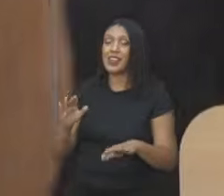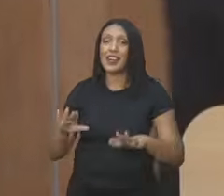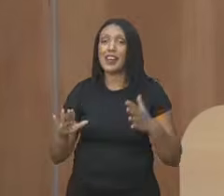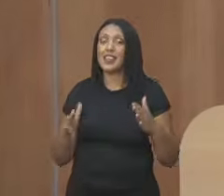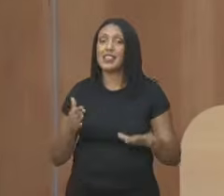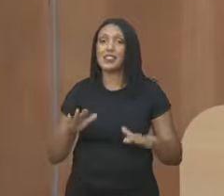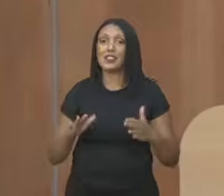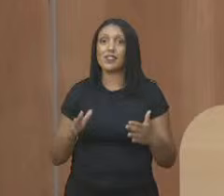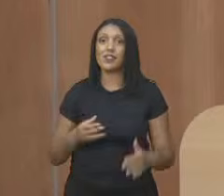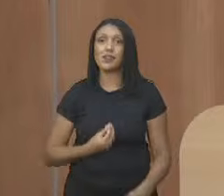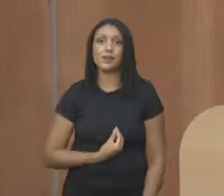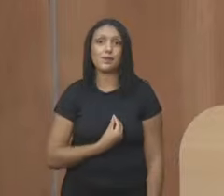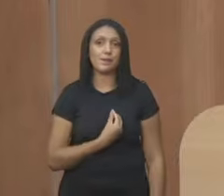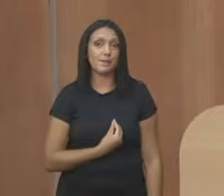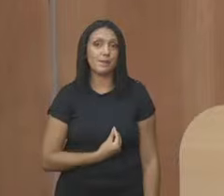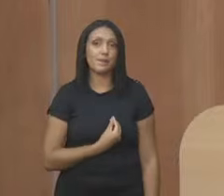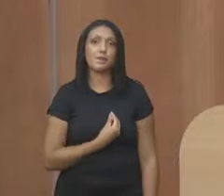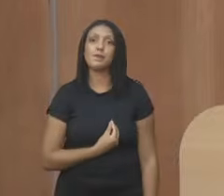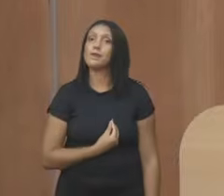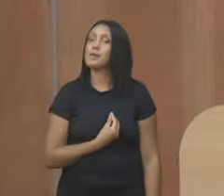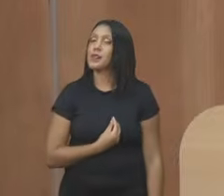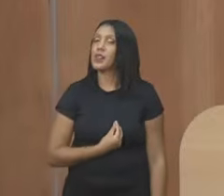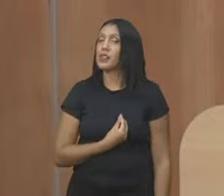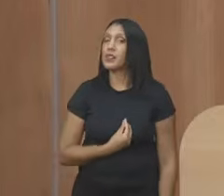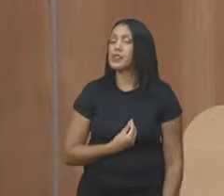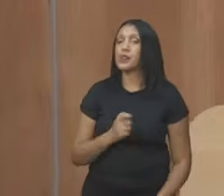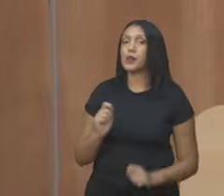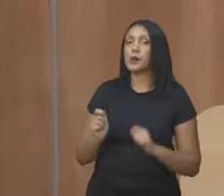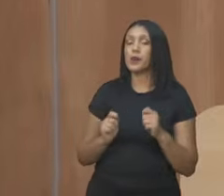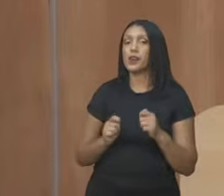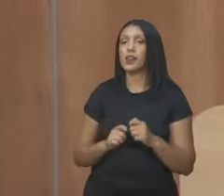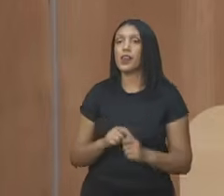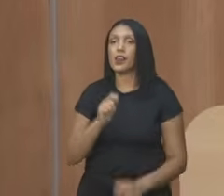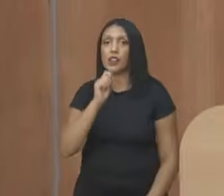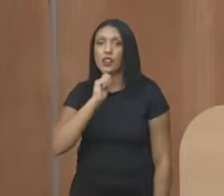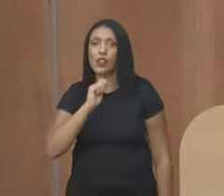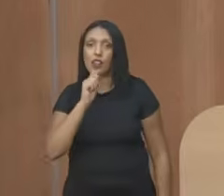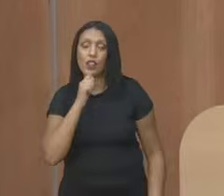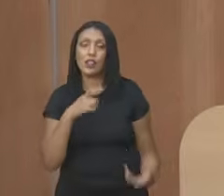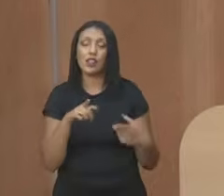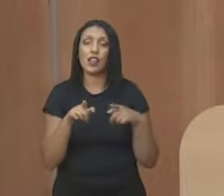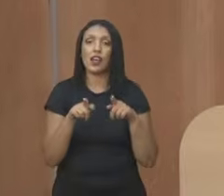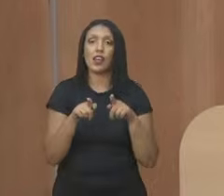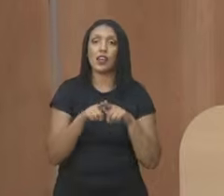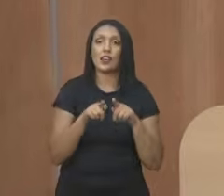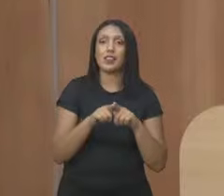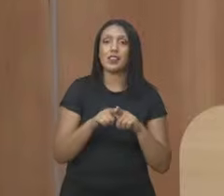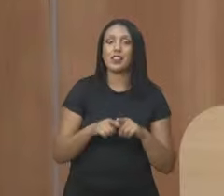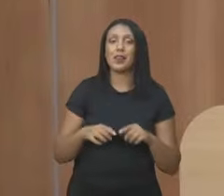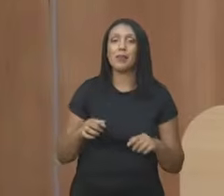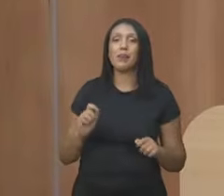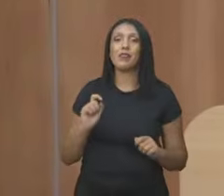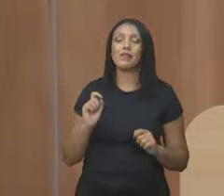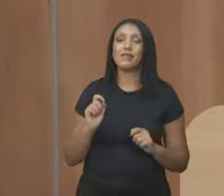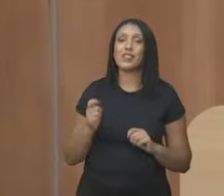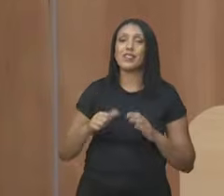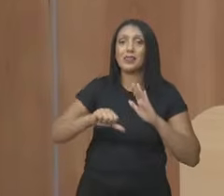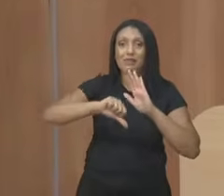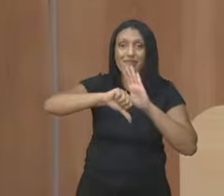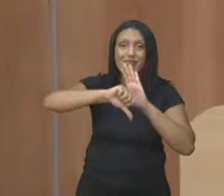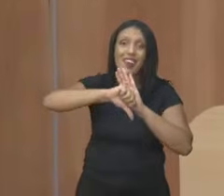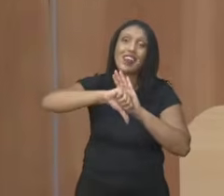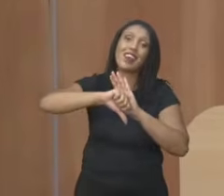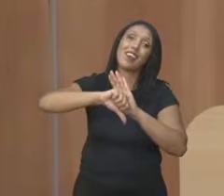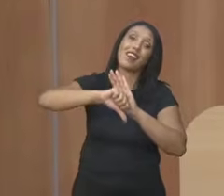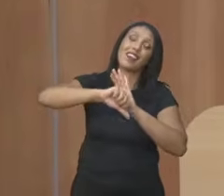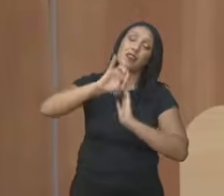que muitas vezes estão no mundo das drogas, no mundo do crime, pessoas que trabalham, que não pode ter